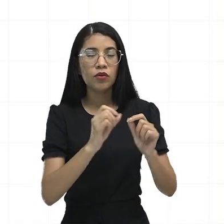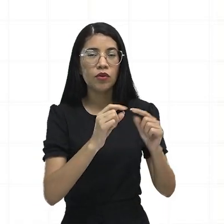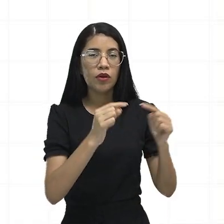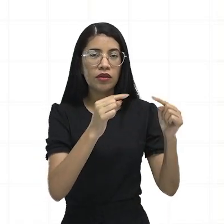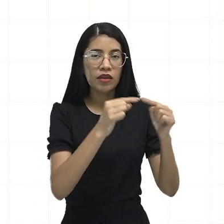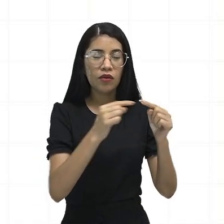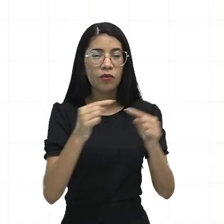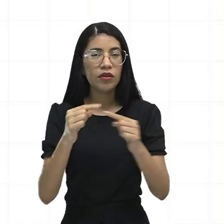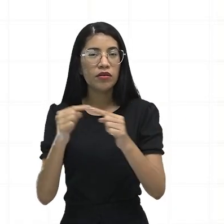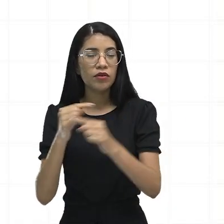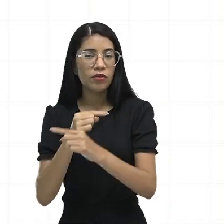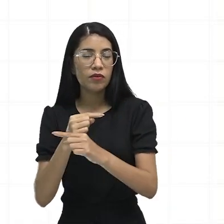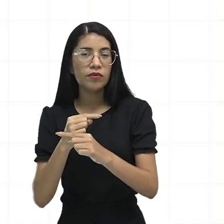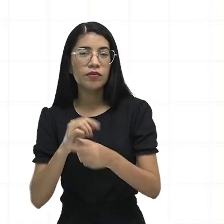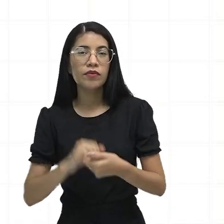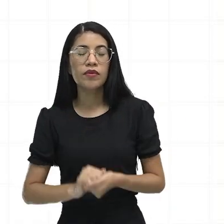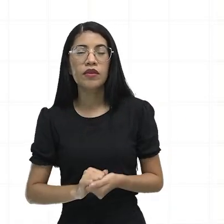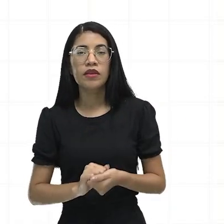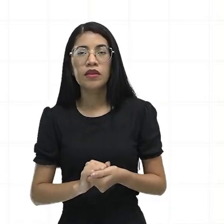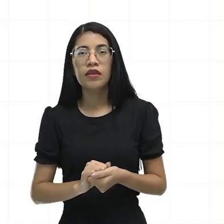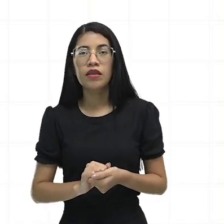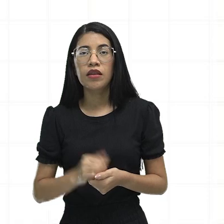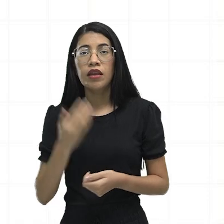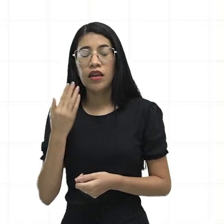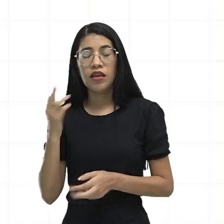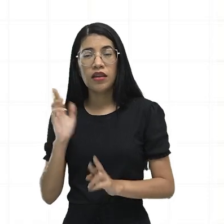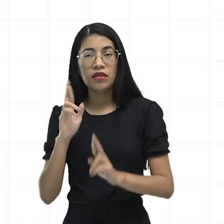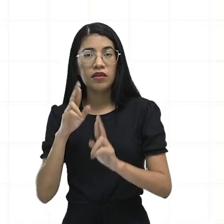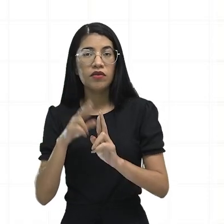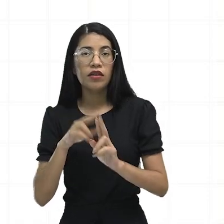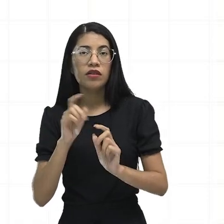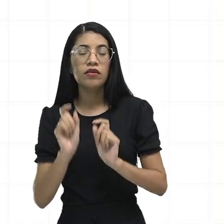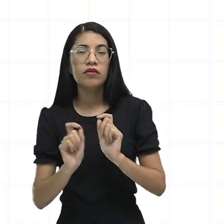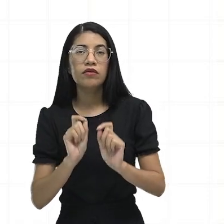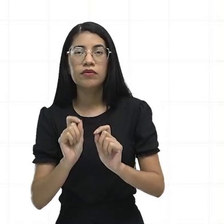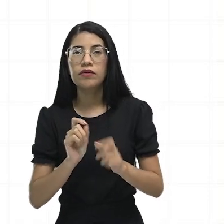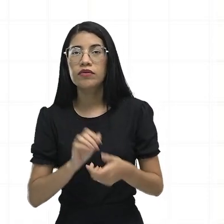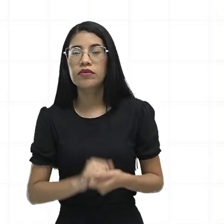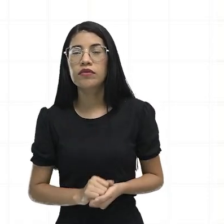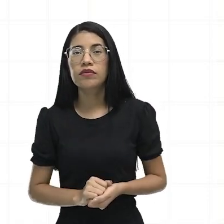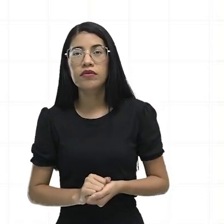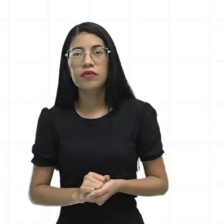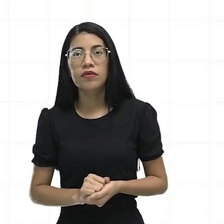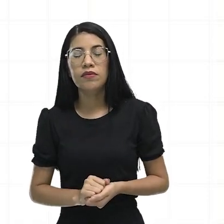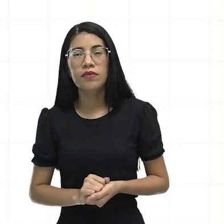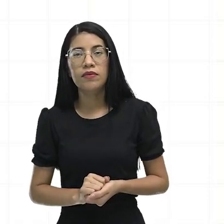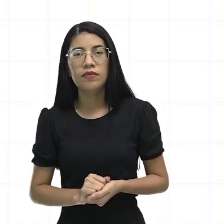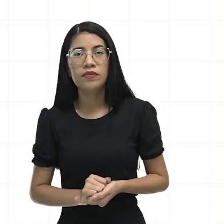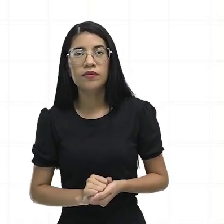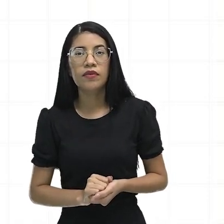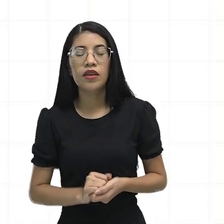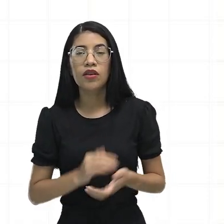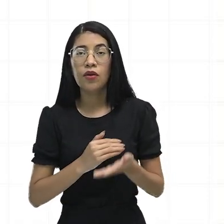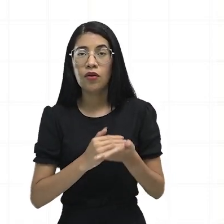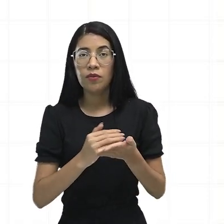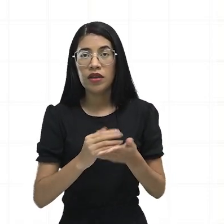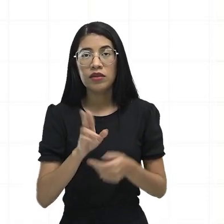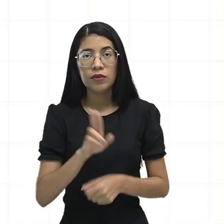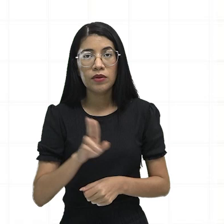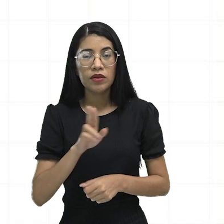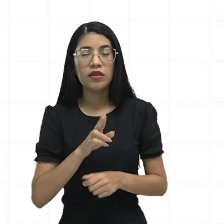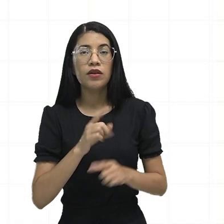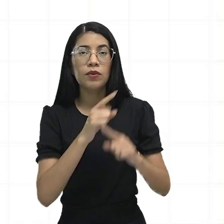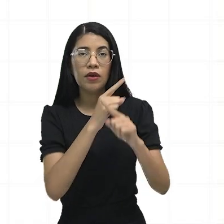Essa proporcionalidade que ele está se referindo aqui é o que eu falei para vocês agora há pouco, tá? A gente vai começar com uma regra de